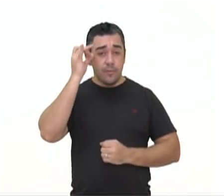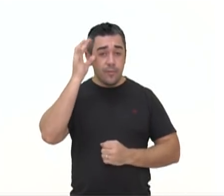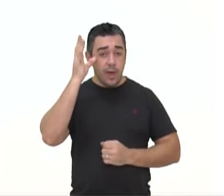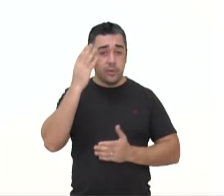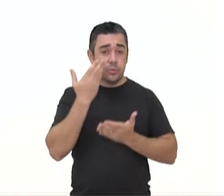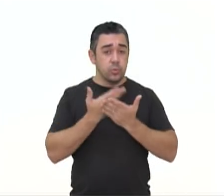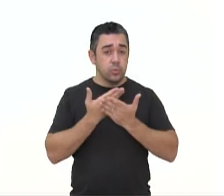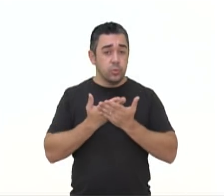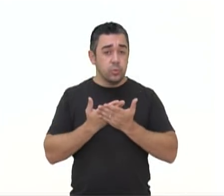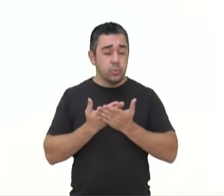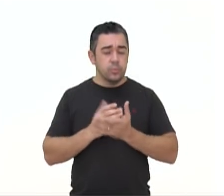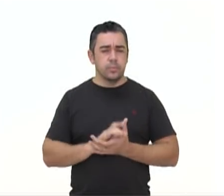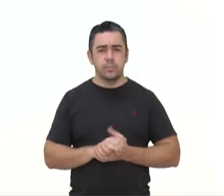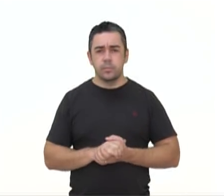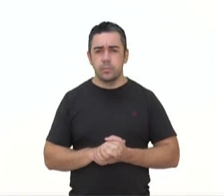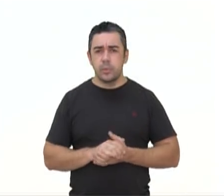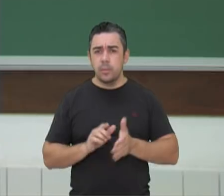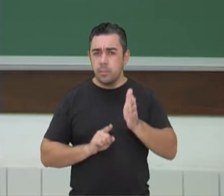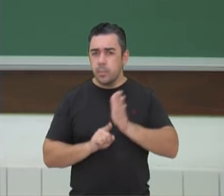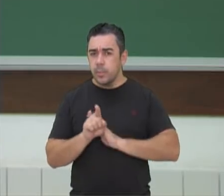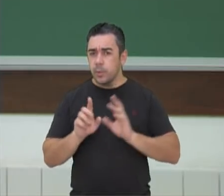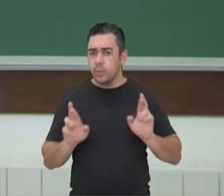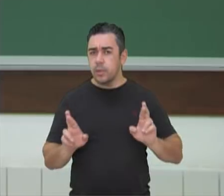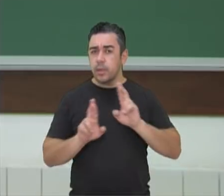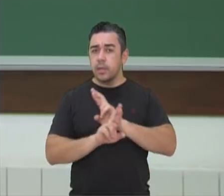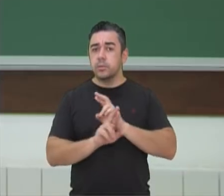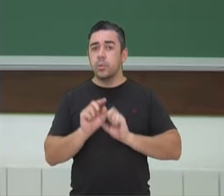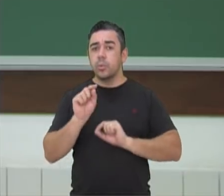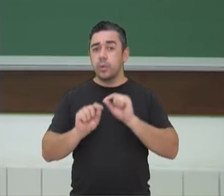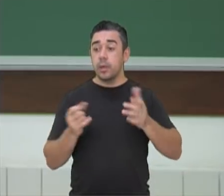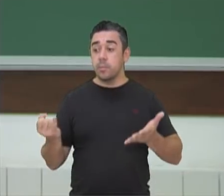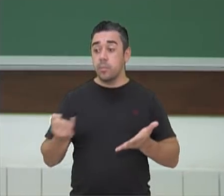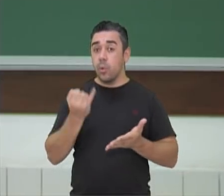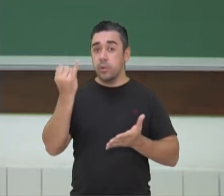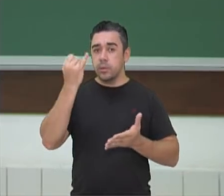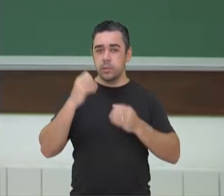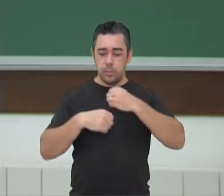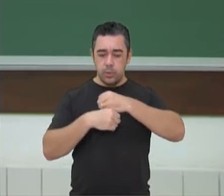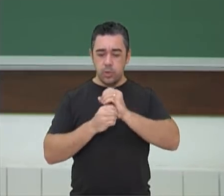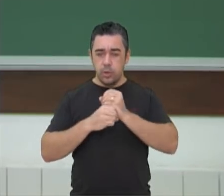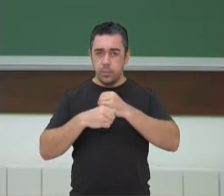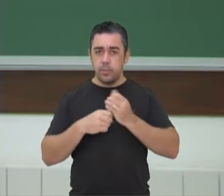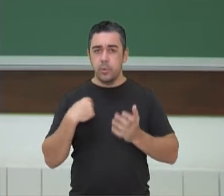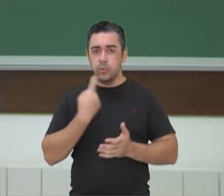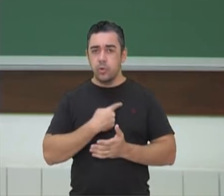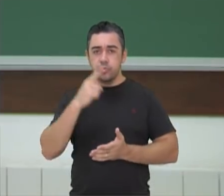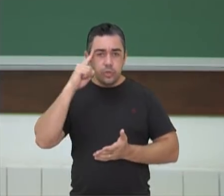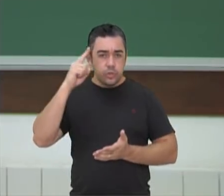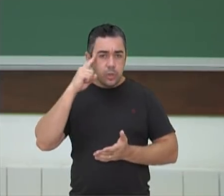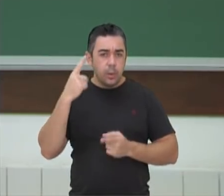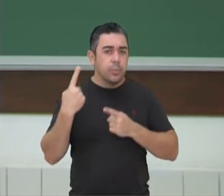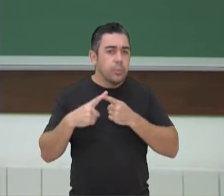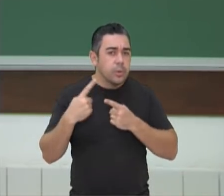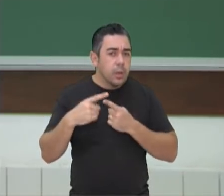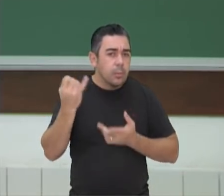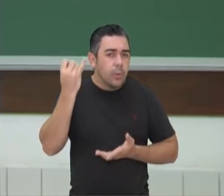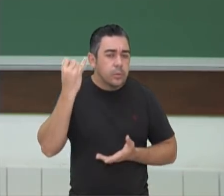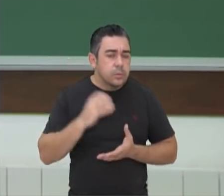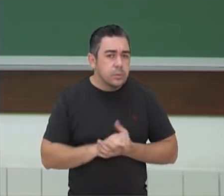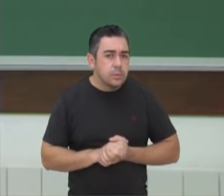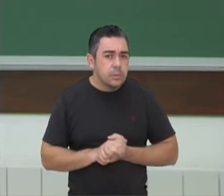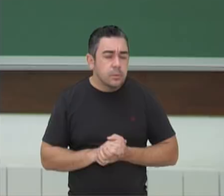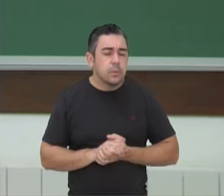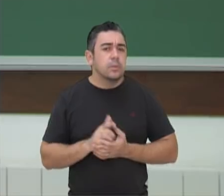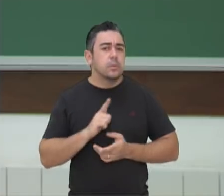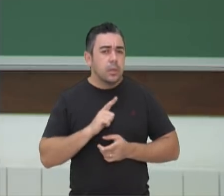diversos estudos? Então, essa pergunta está relacionada à importância do microscópio no nosso dia a dia. Por que eles são importantes? Ele